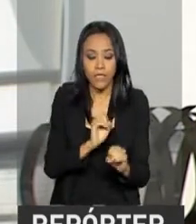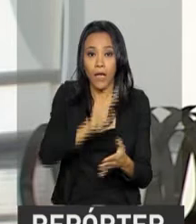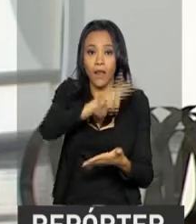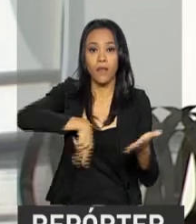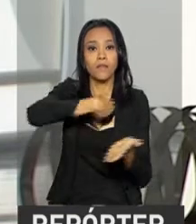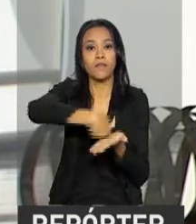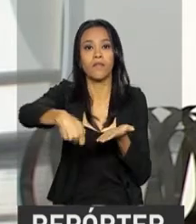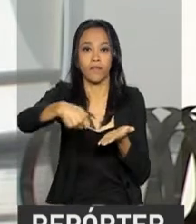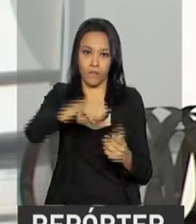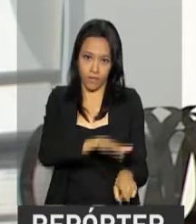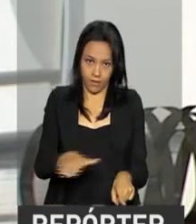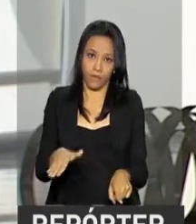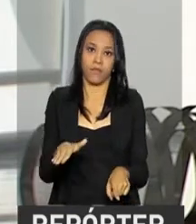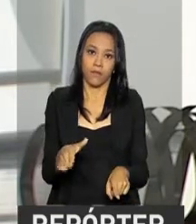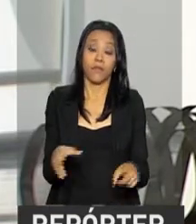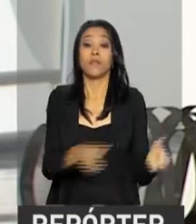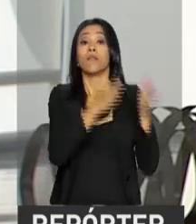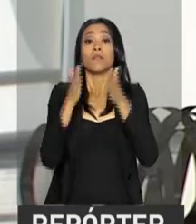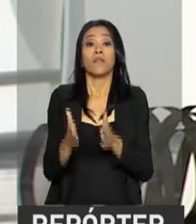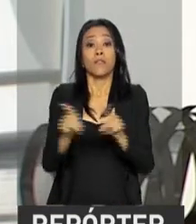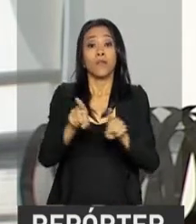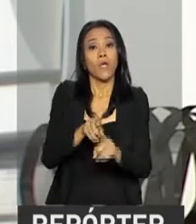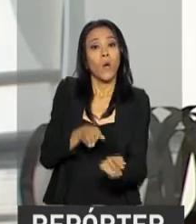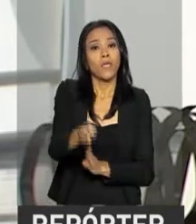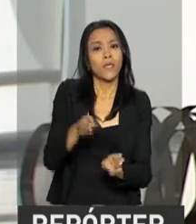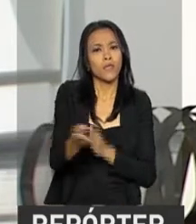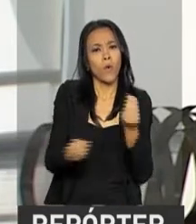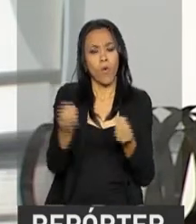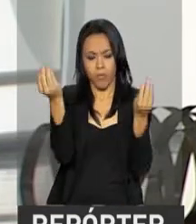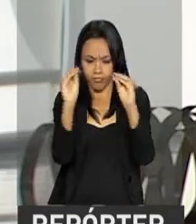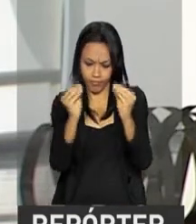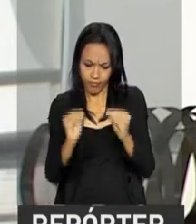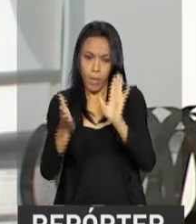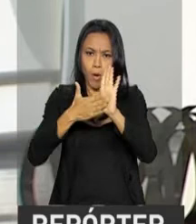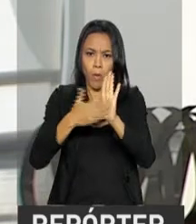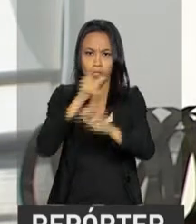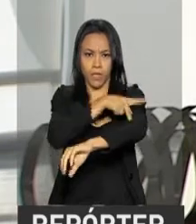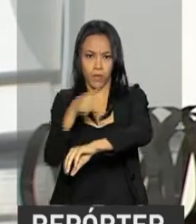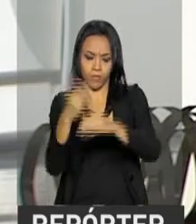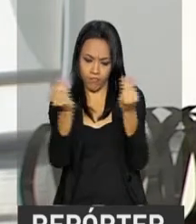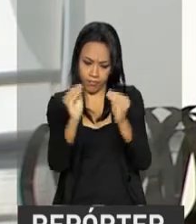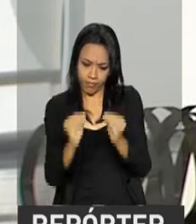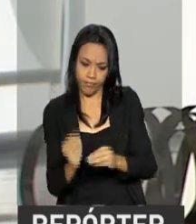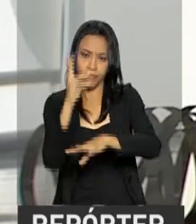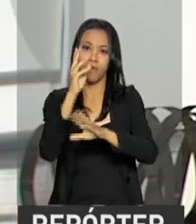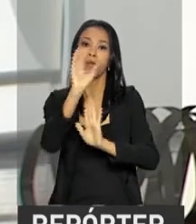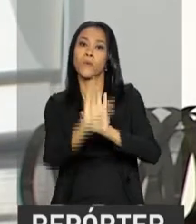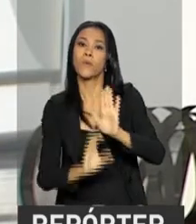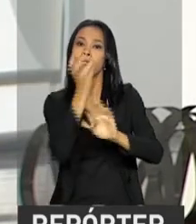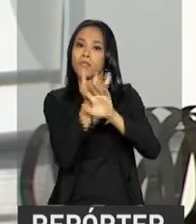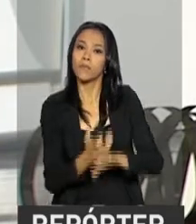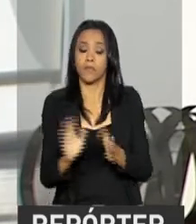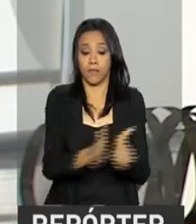à base passa a orientar também a elaboração dos currículos e propostas pedagógicas a criação de políticas